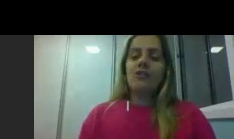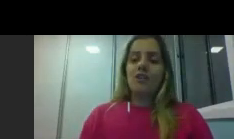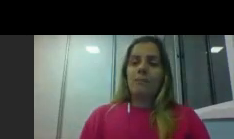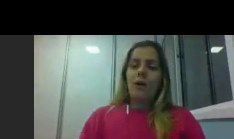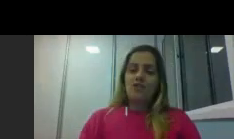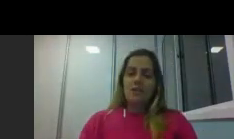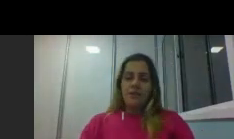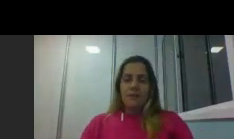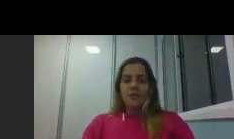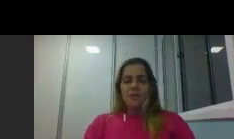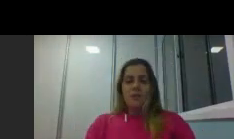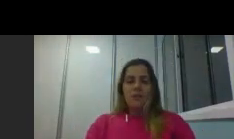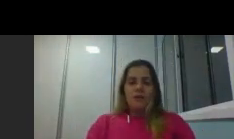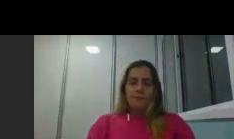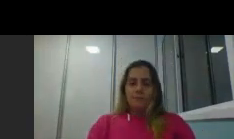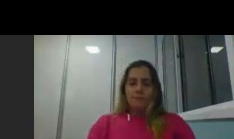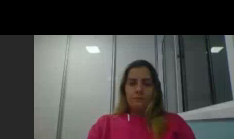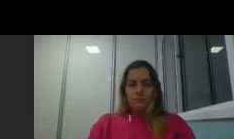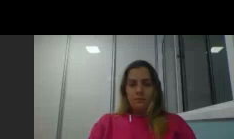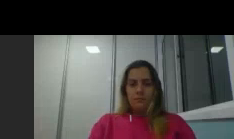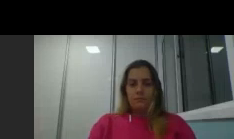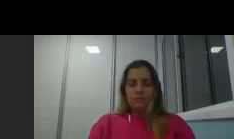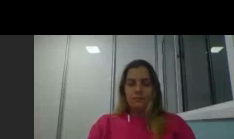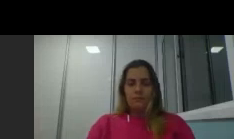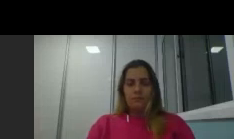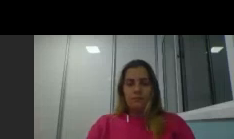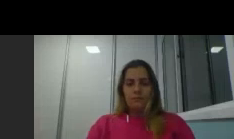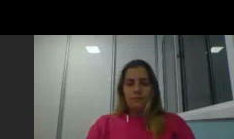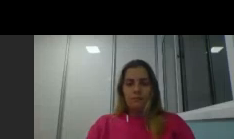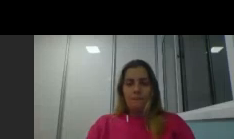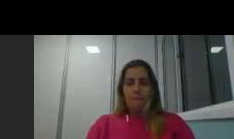Quem aí acha que pode, levanta a mãozinha.